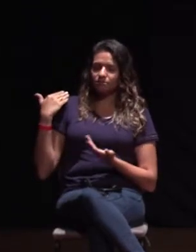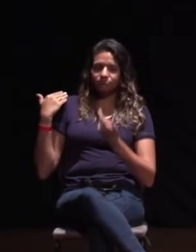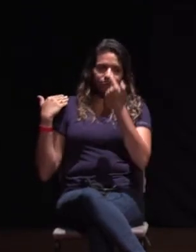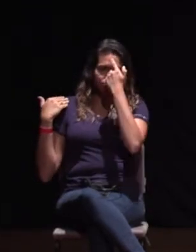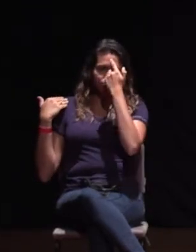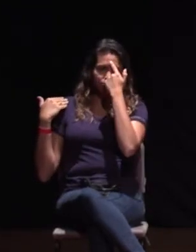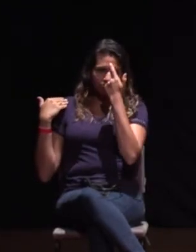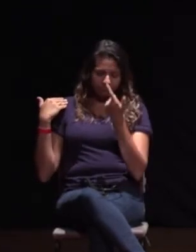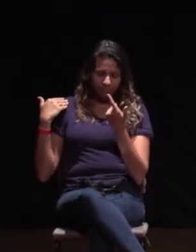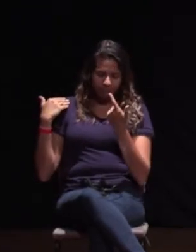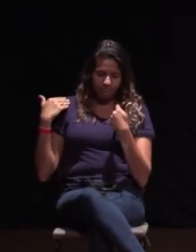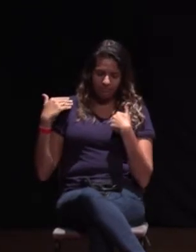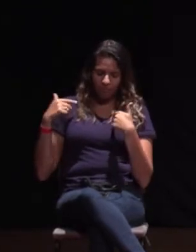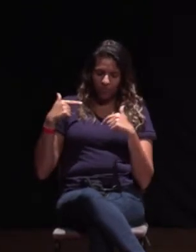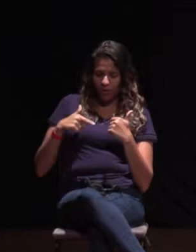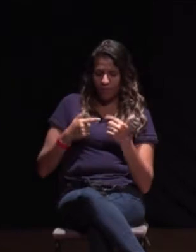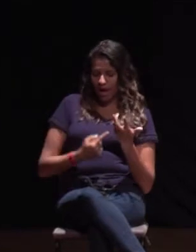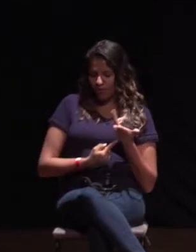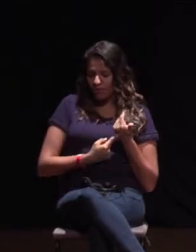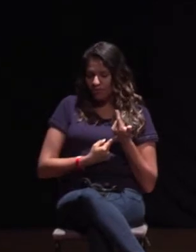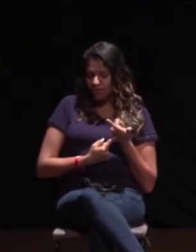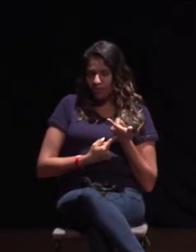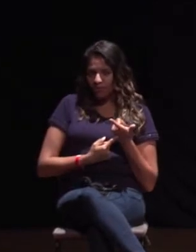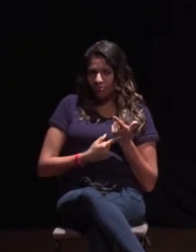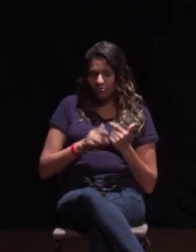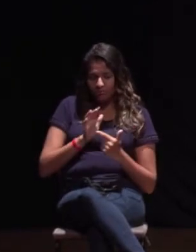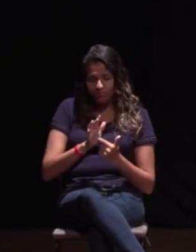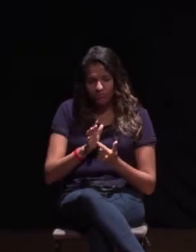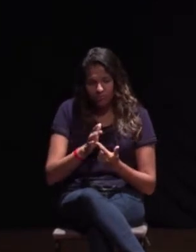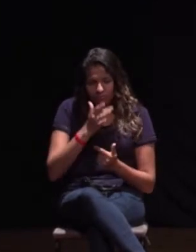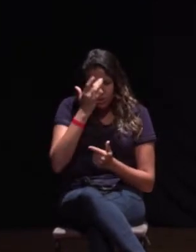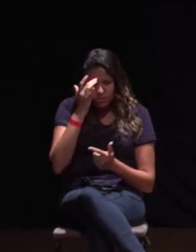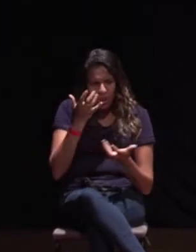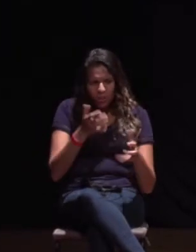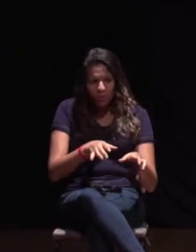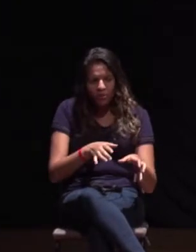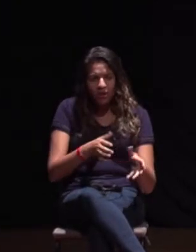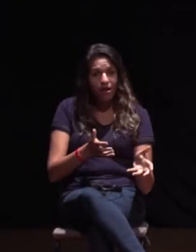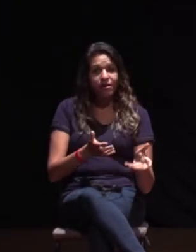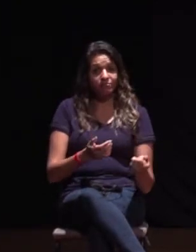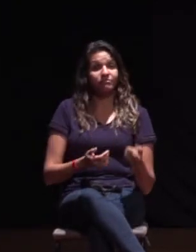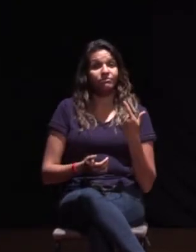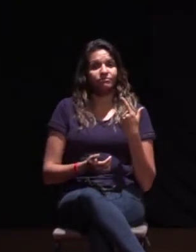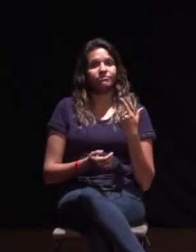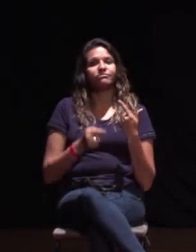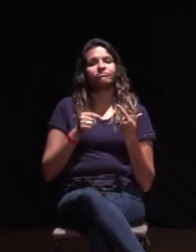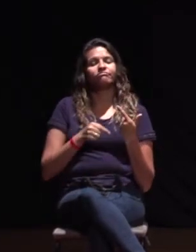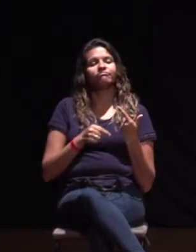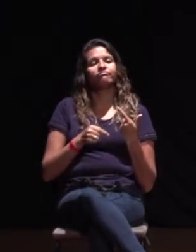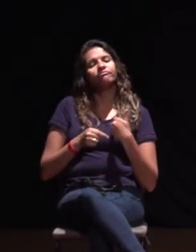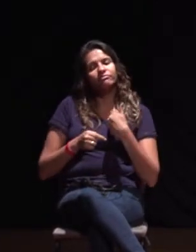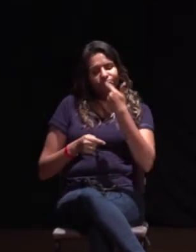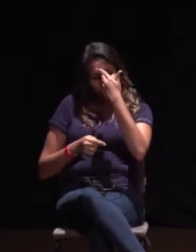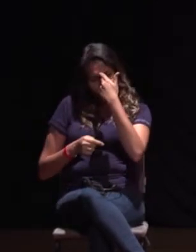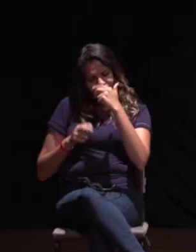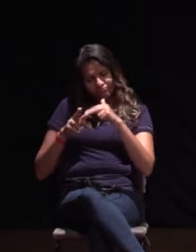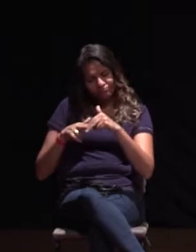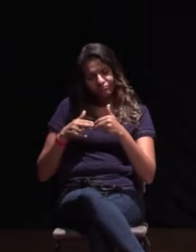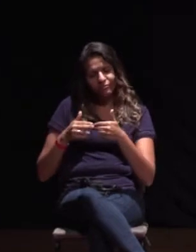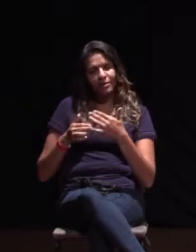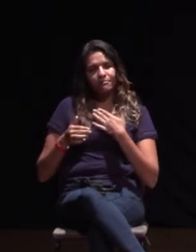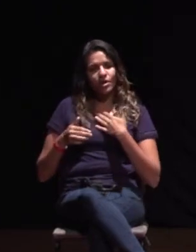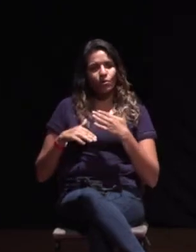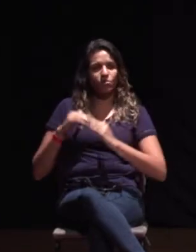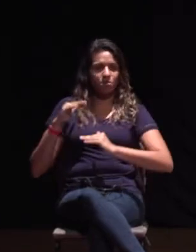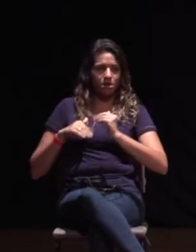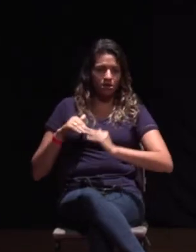sobre o nosso próprio trabalho. Então, tenho tentado encontrar dentro do próprio trabalho estratégias de